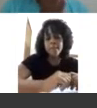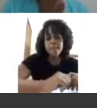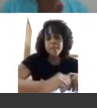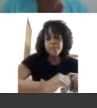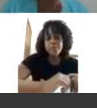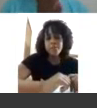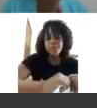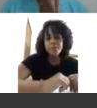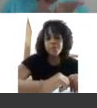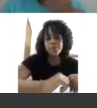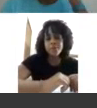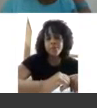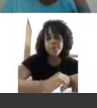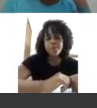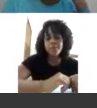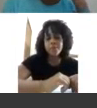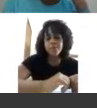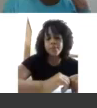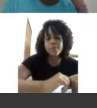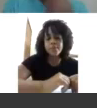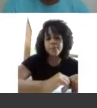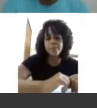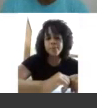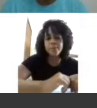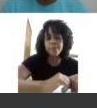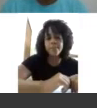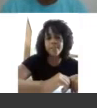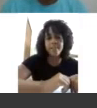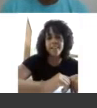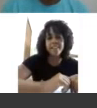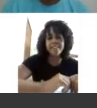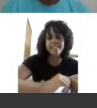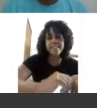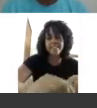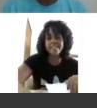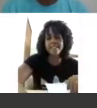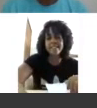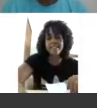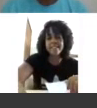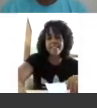Isaura por esse momento também, que para a gente é bem